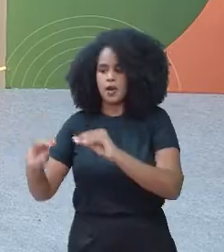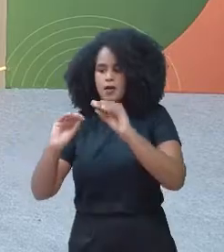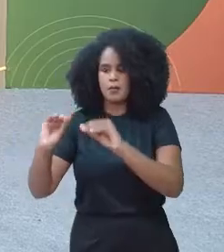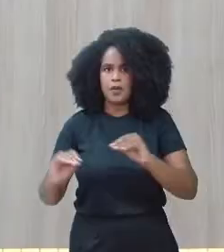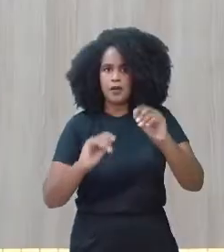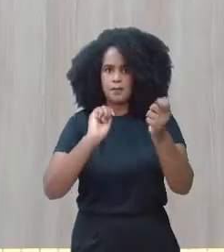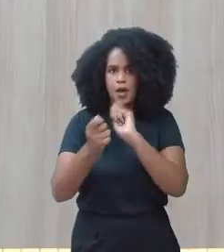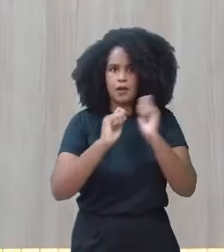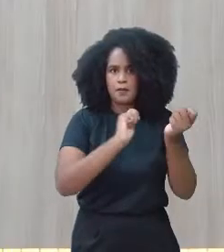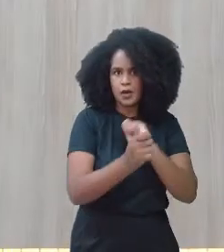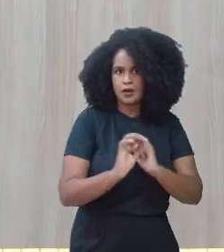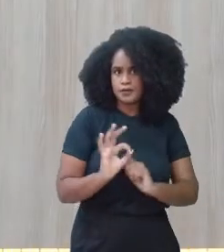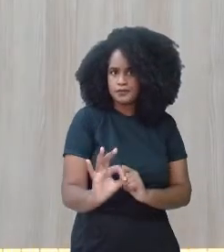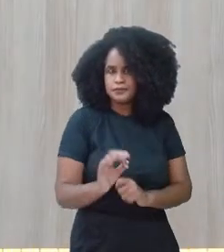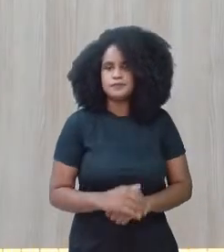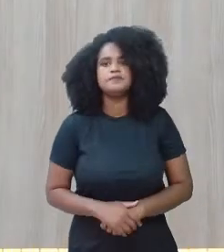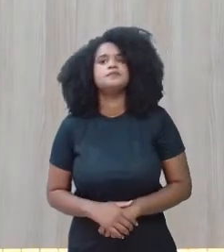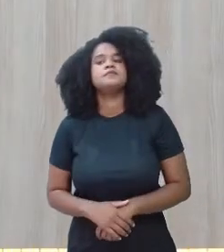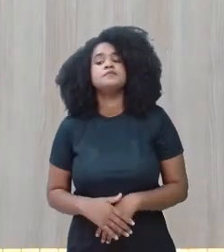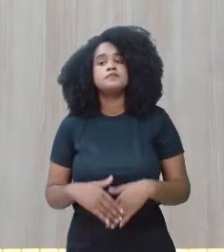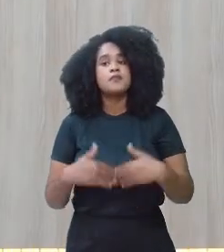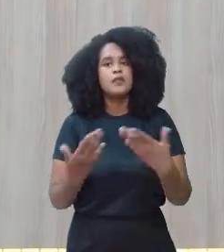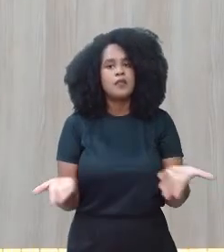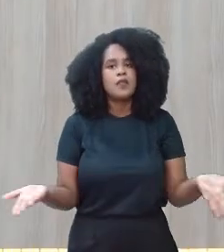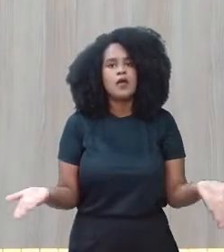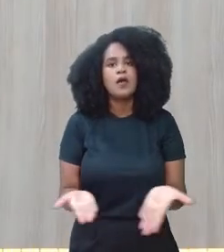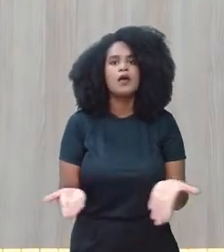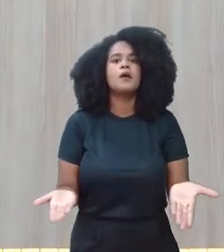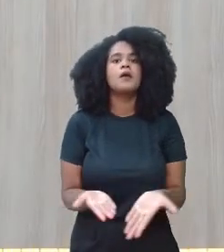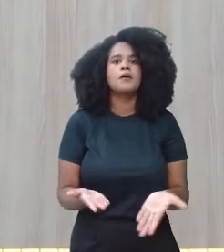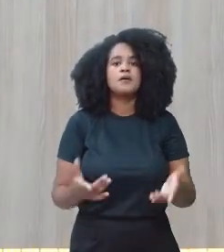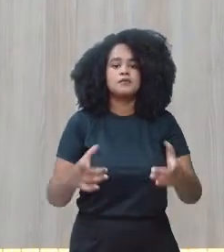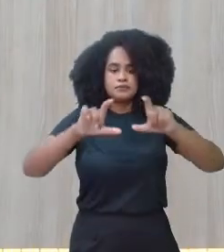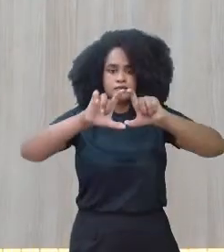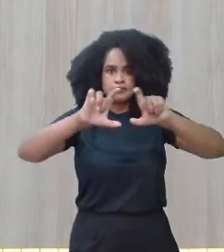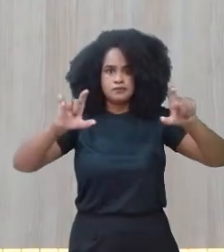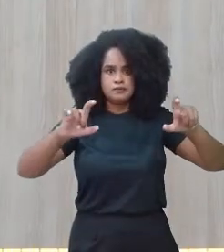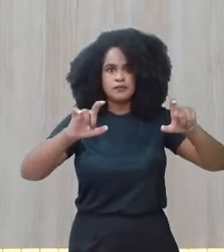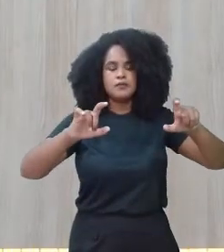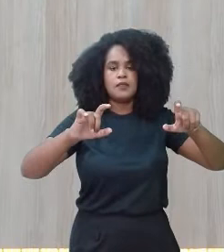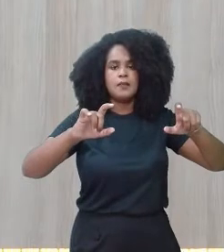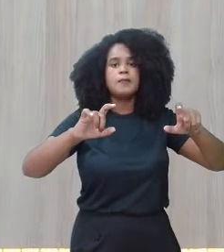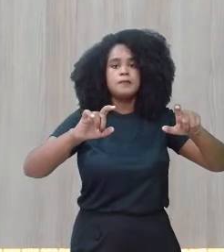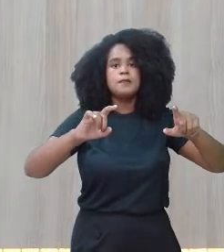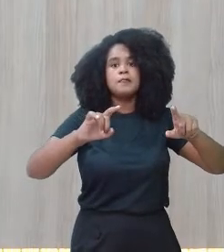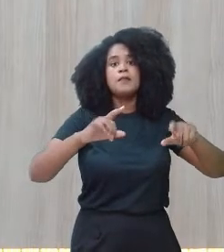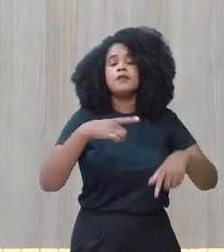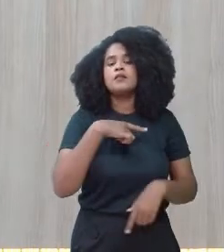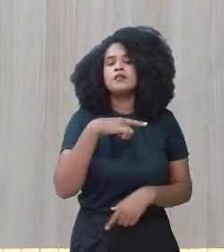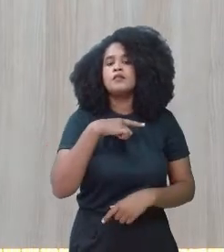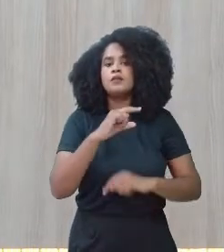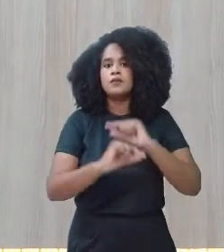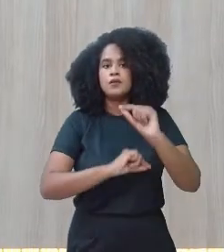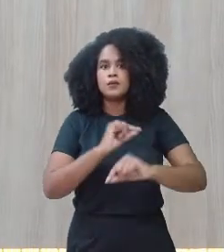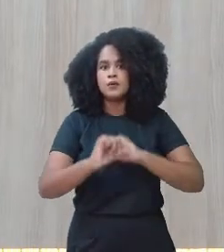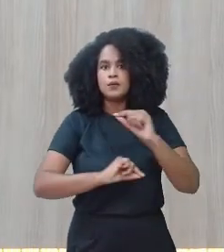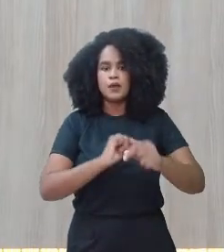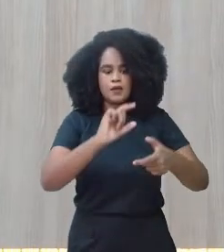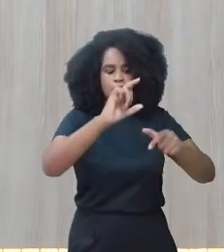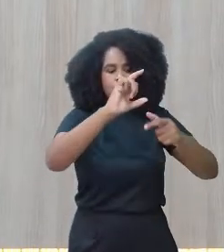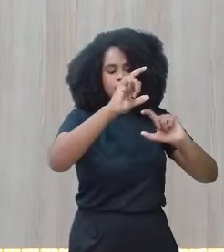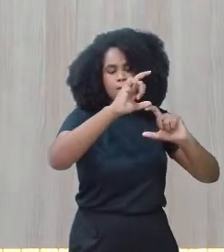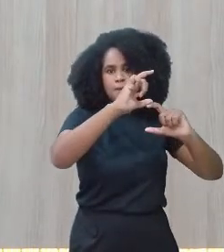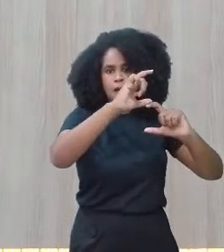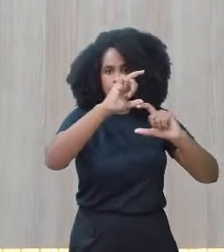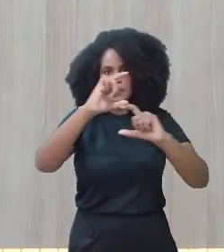relação aí, tá certo? E aí eu trouxe uma tirinha do Humor Consciência, que sempre, assim, eu gosto, sempre gostei muito,